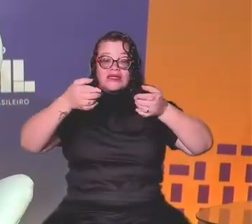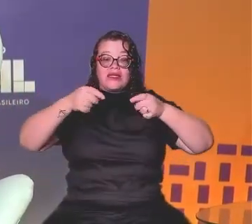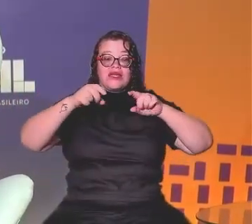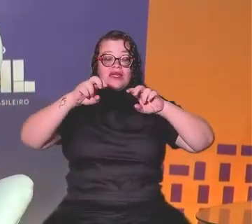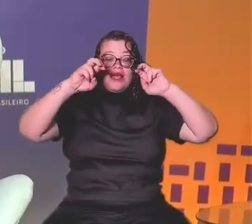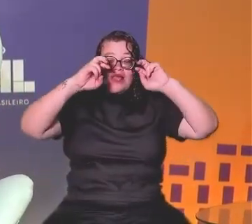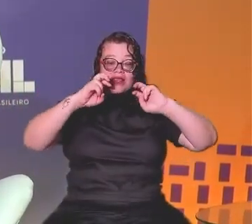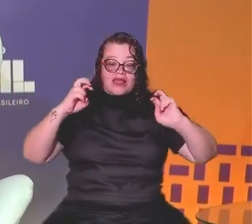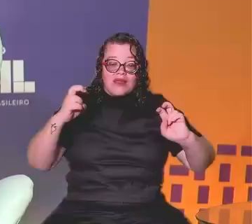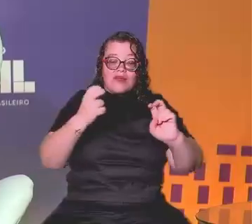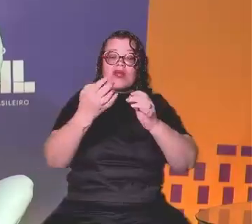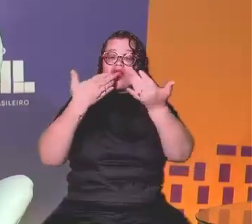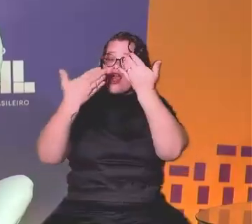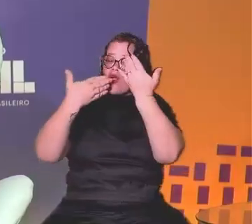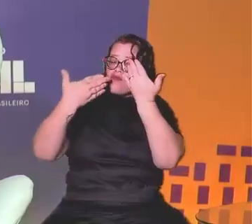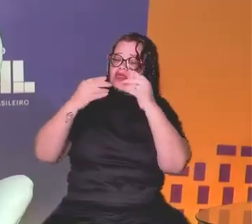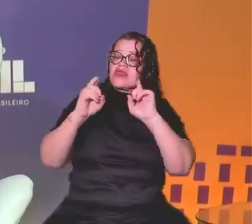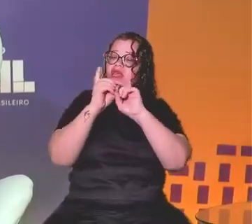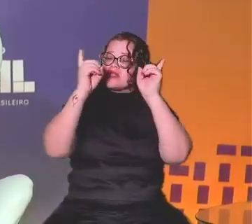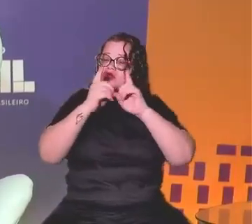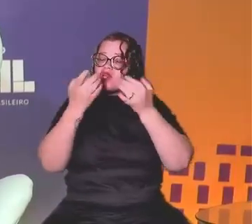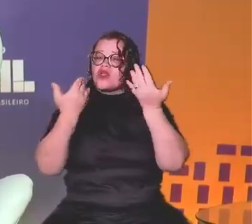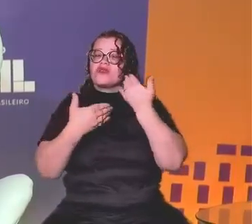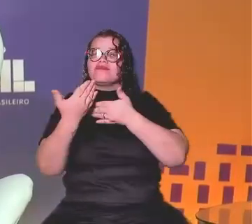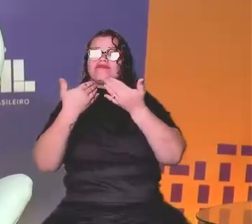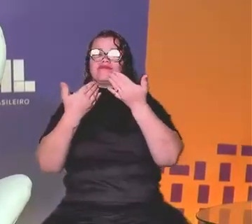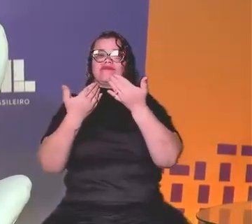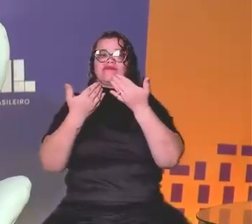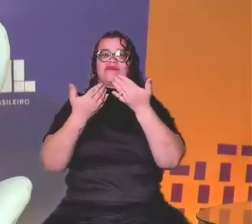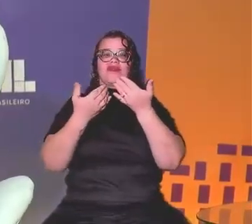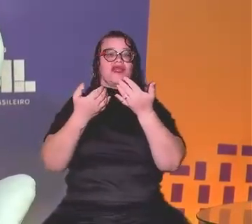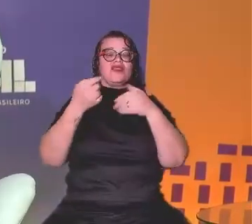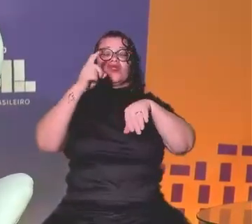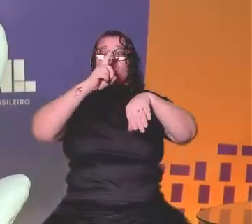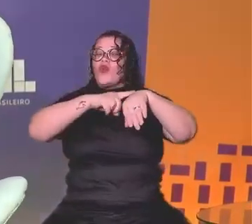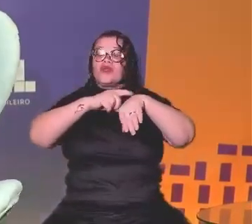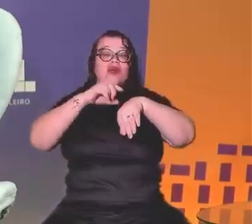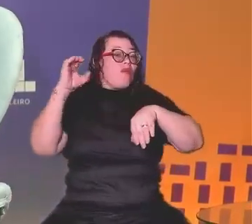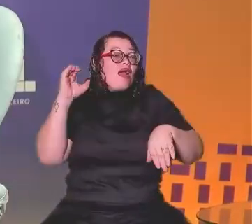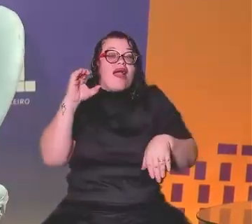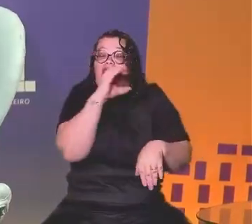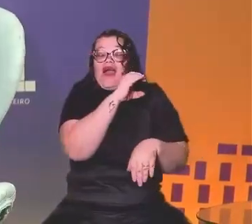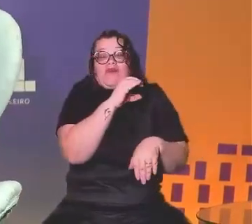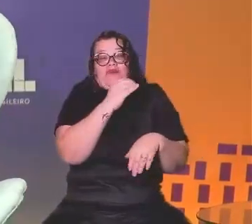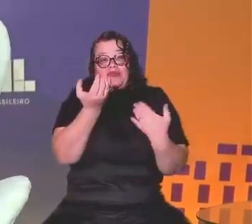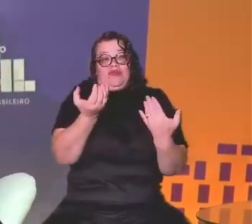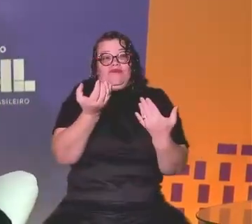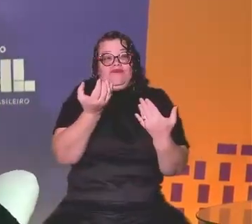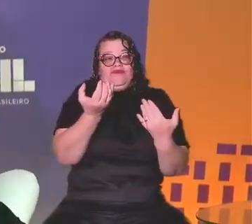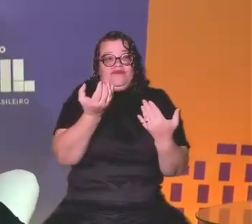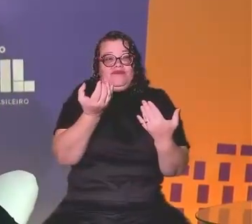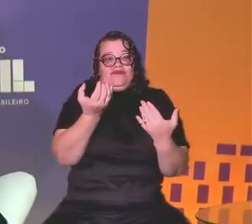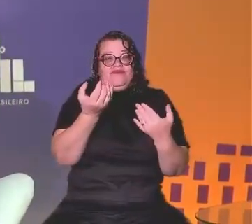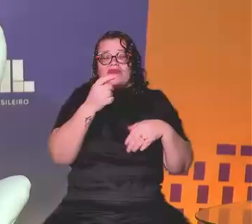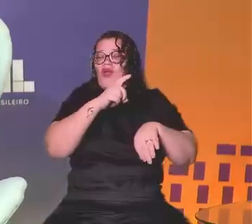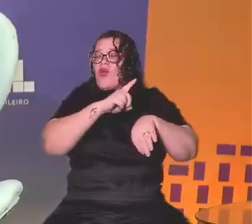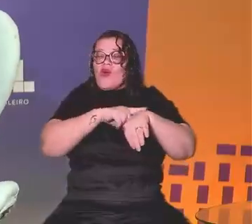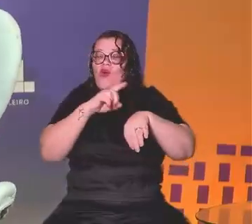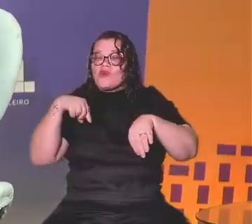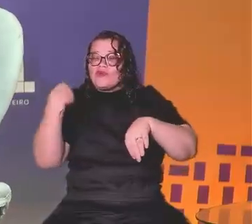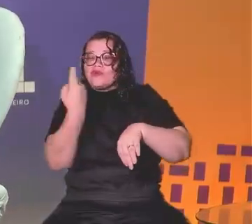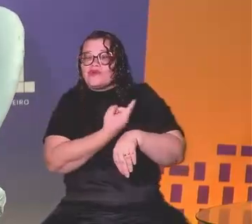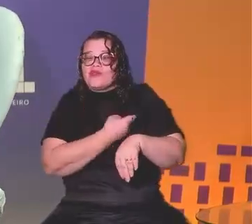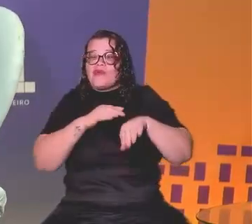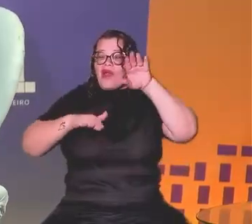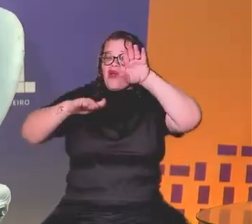do nosso tempo, a gente não achar que ele é uma coisa que ela é o tempo todo do mundo, porque nosso tempo, ele nem sempre está